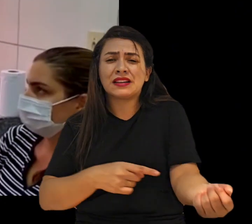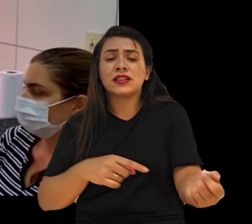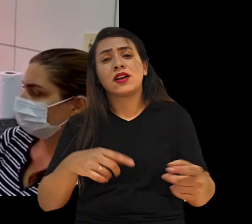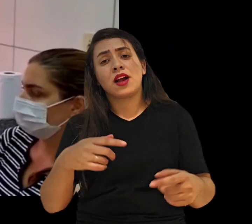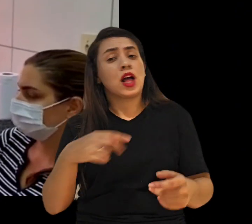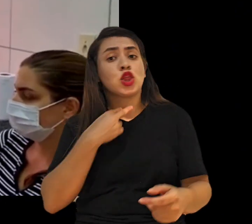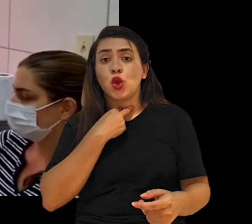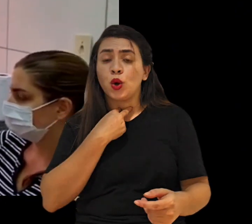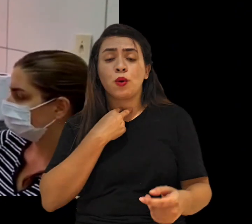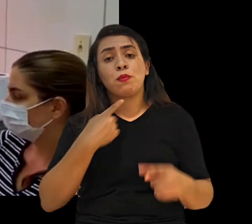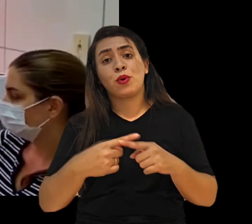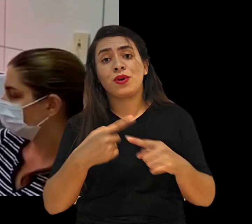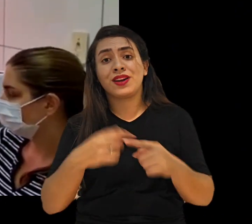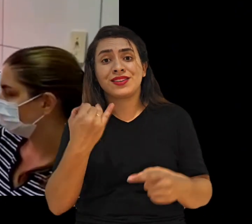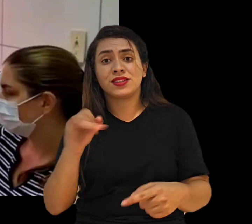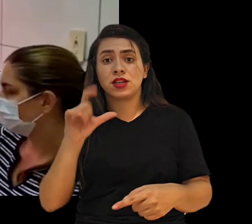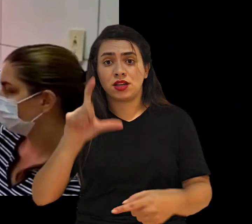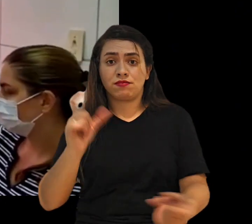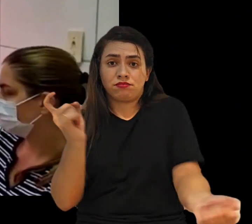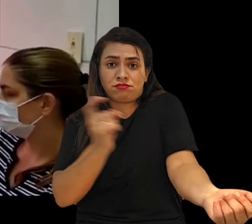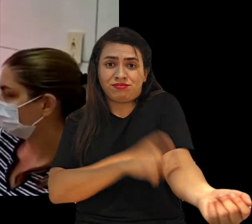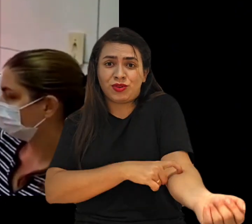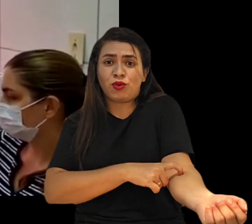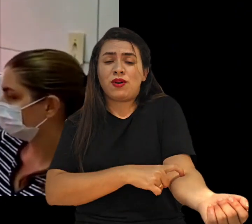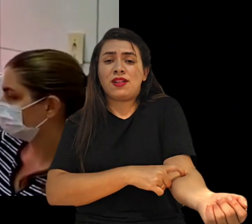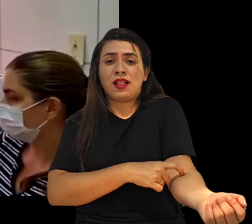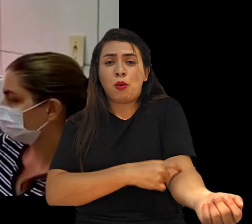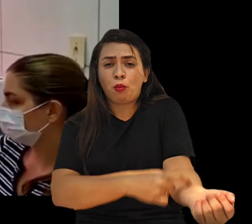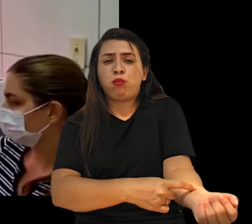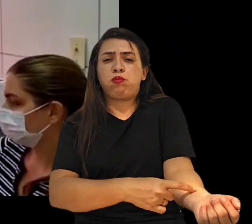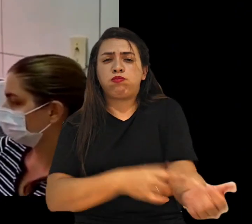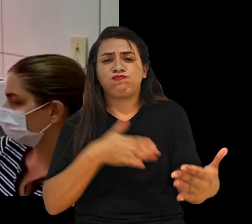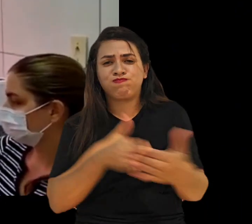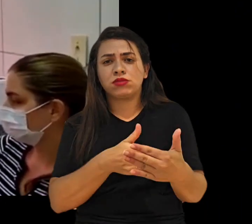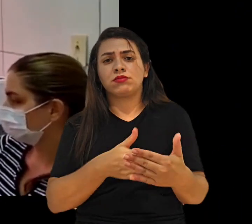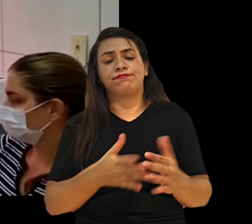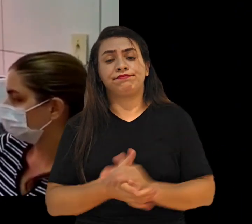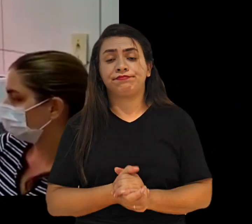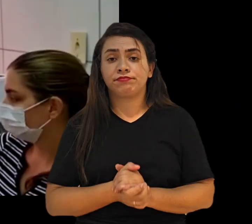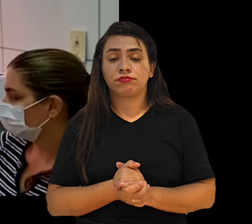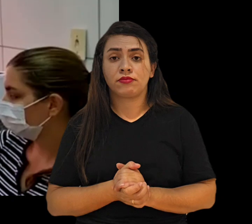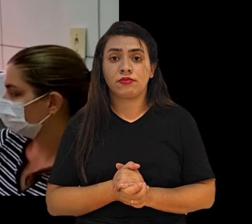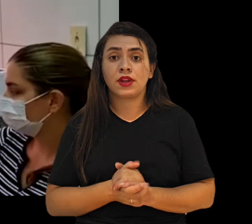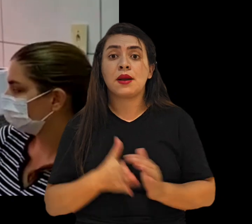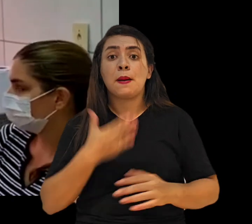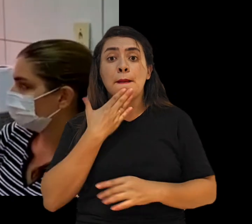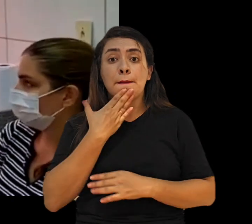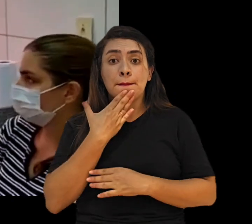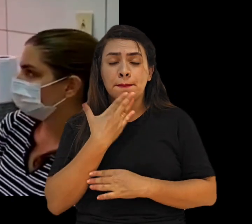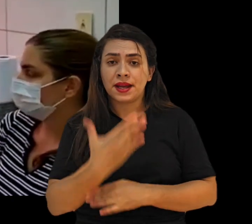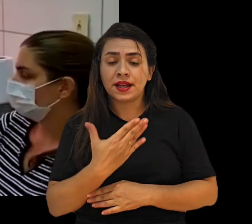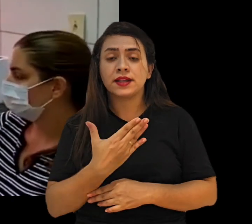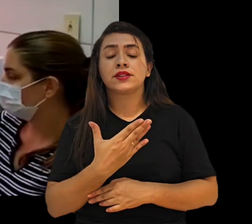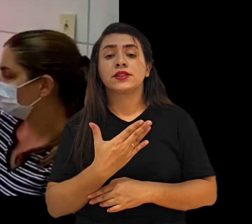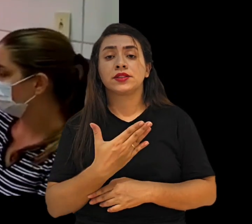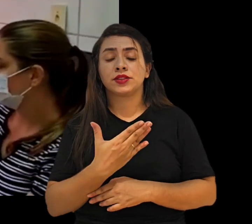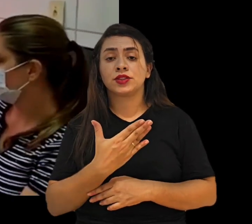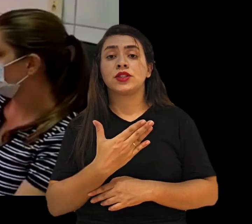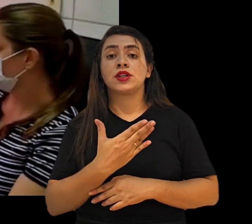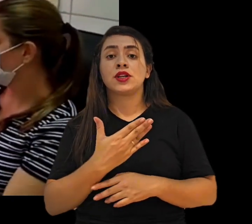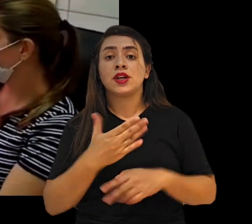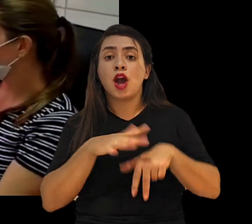tem essa fístula aqui. Que na hora que for funcionar, a agulha vai bater nessa fístula. Tá? Então fala dessa